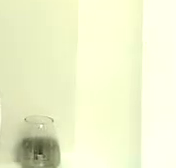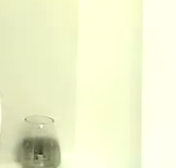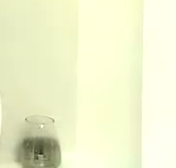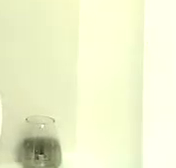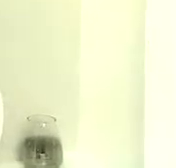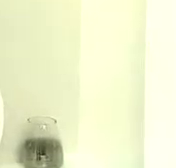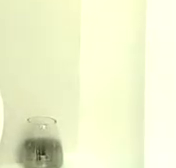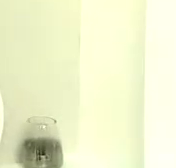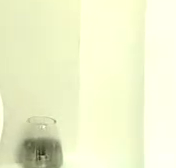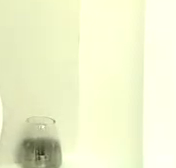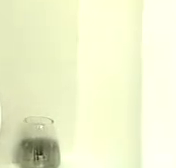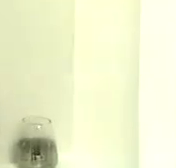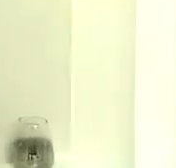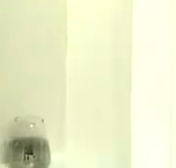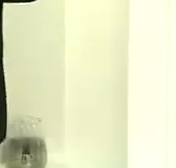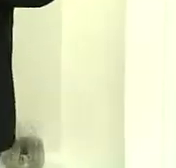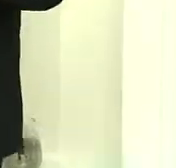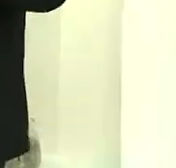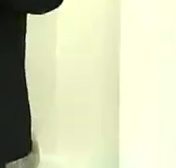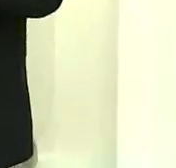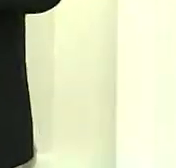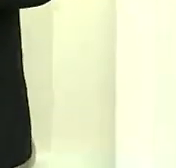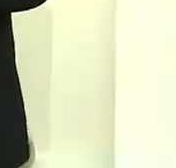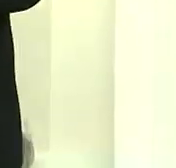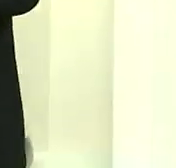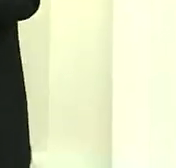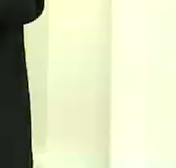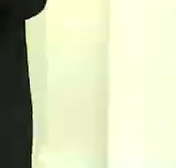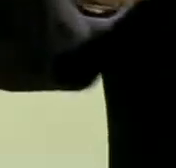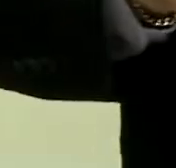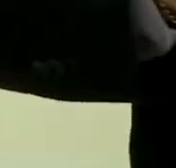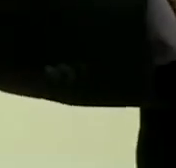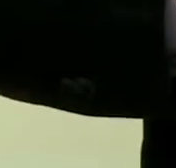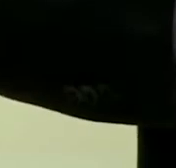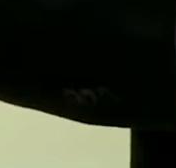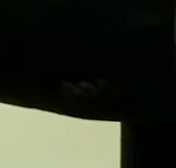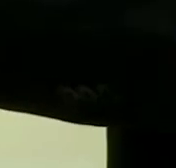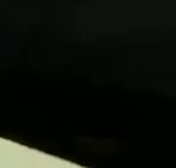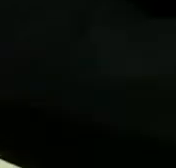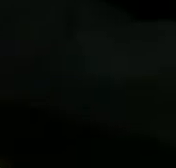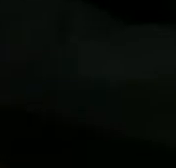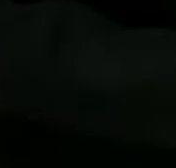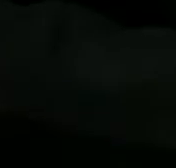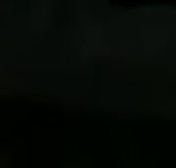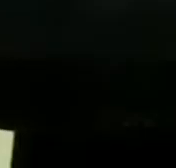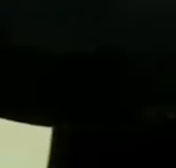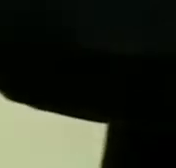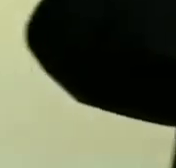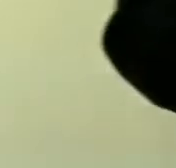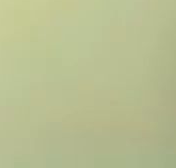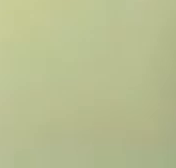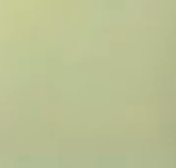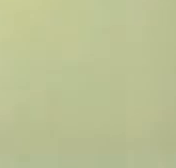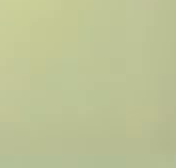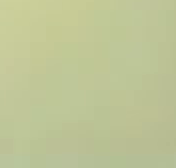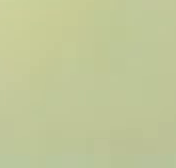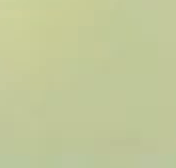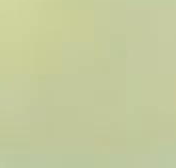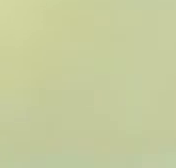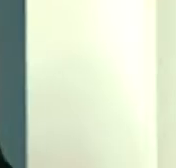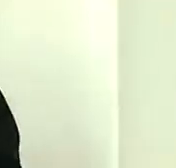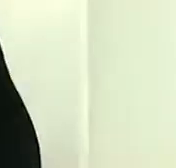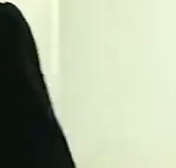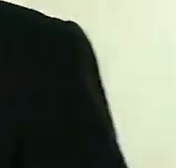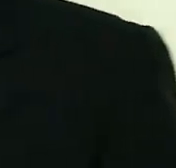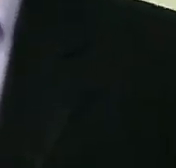com a gente, adoração eucarística. E Nossa Senhora espera nossas orações. Dentro de um minuto, exatamente, nós iremos oferecer nossas rosas de